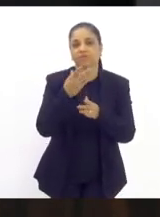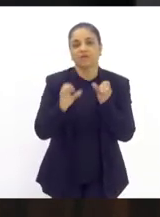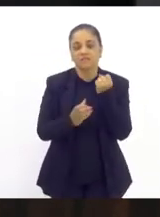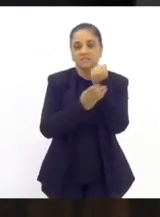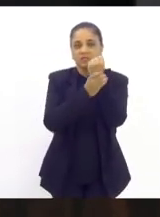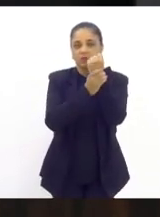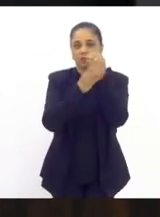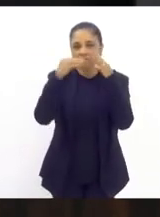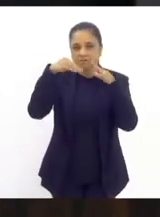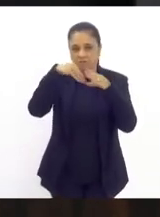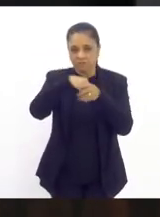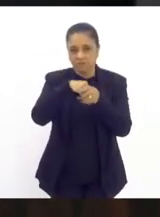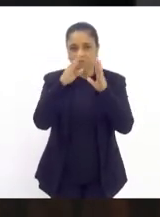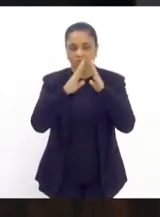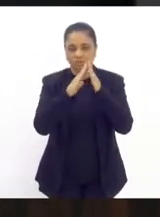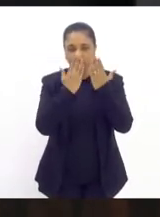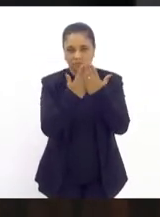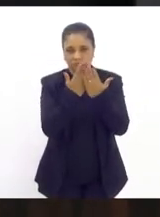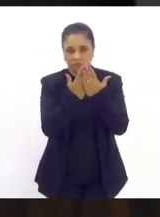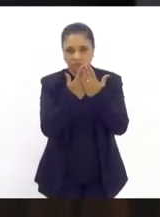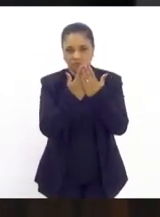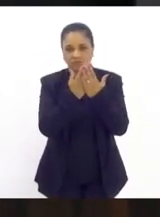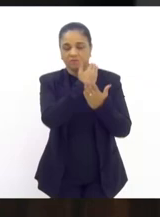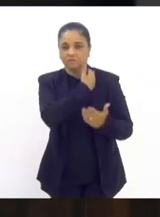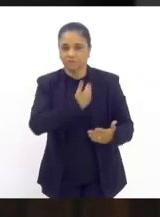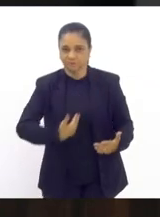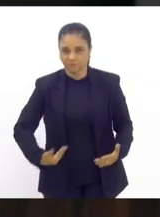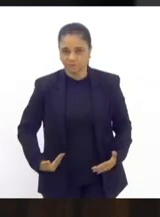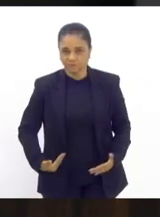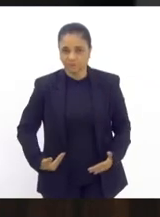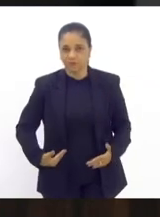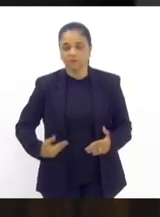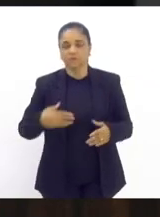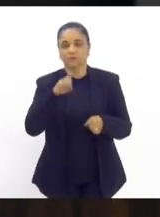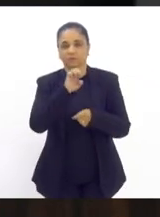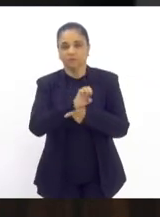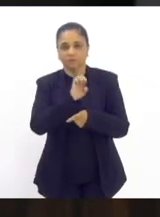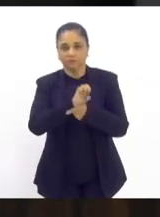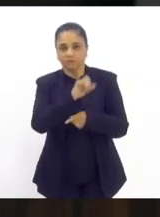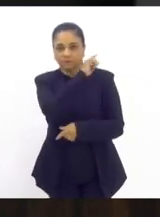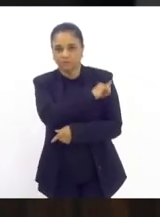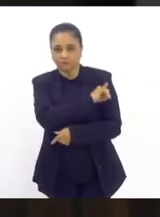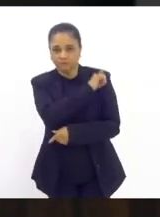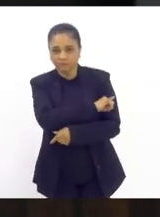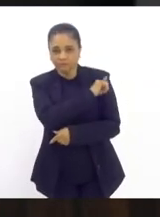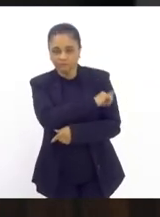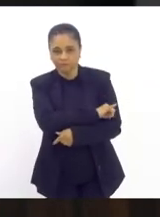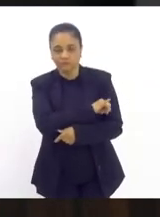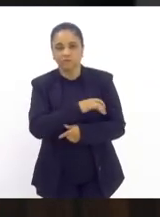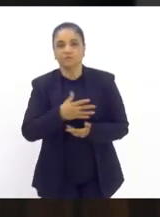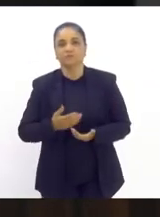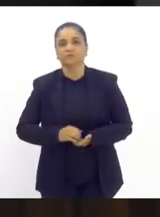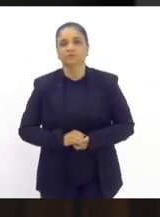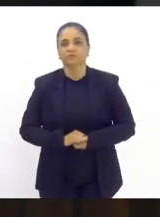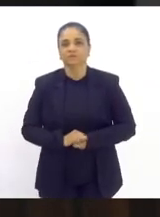segurança das escolas da rede de ensino Público do Estado de no Rio de Janeiro